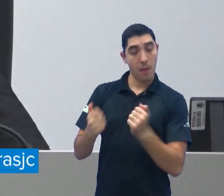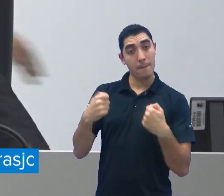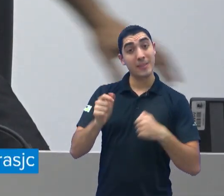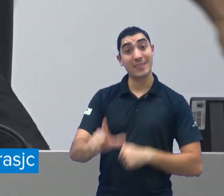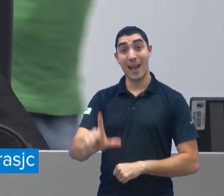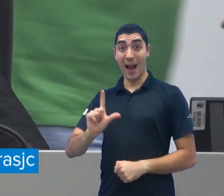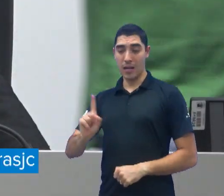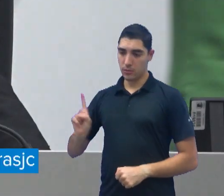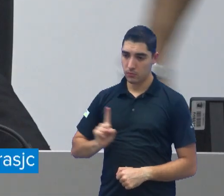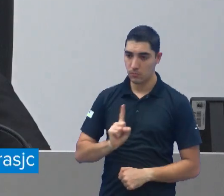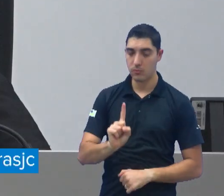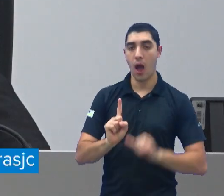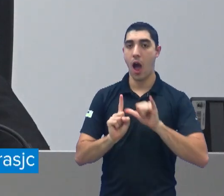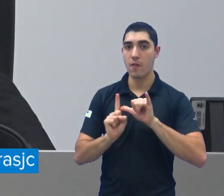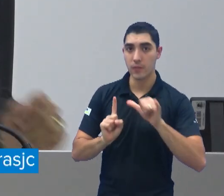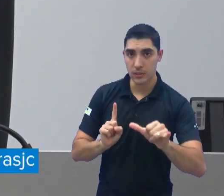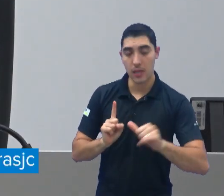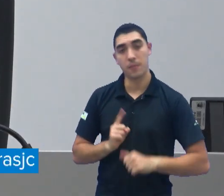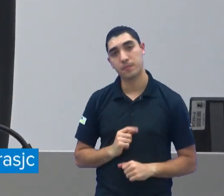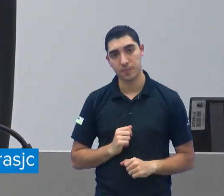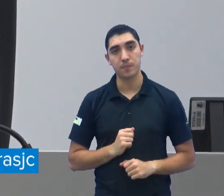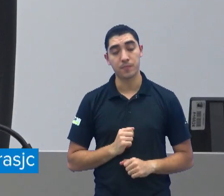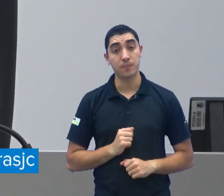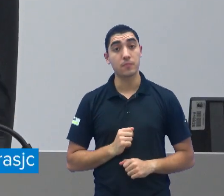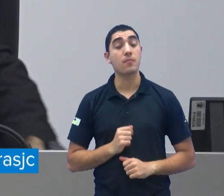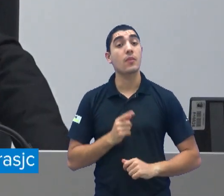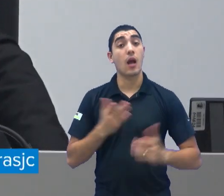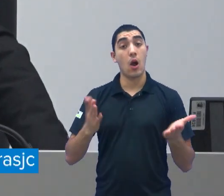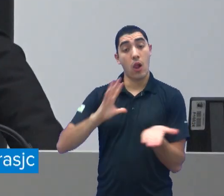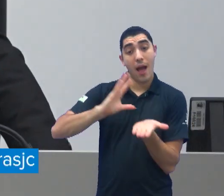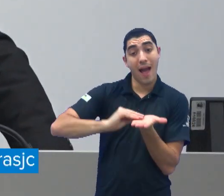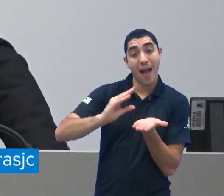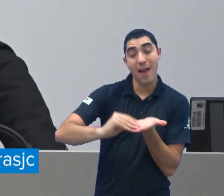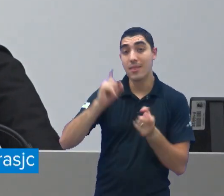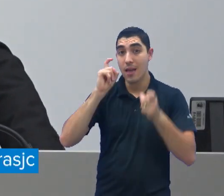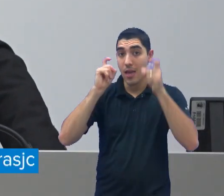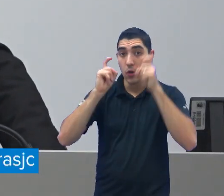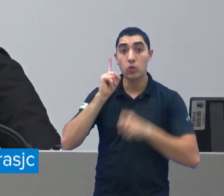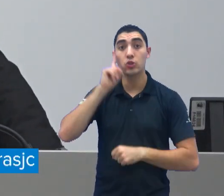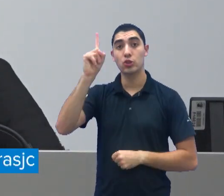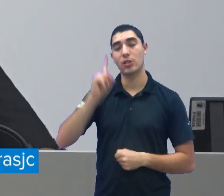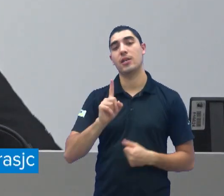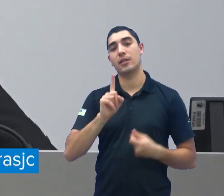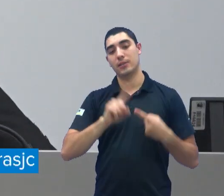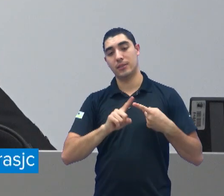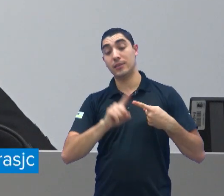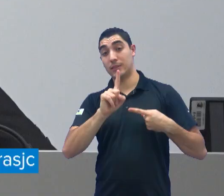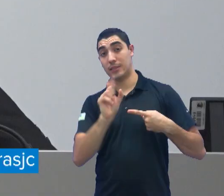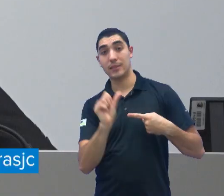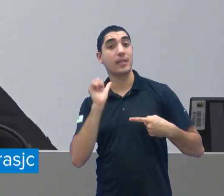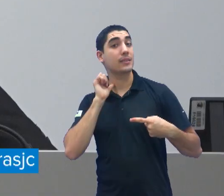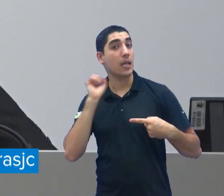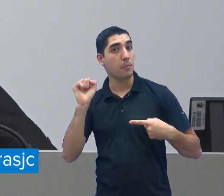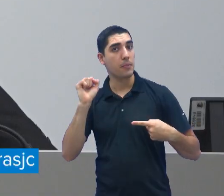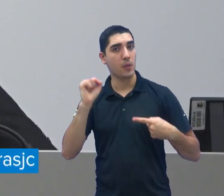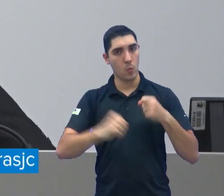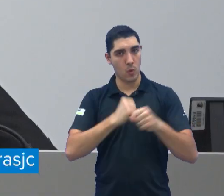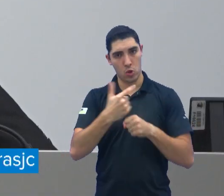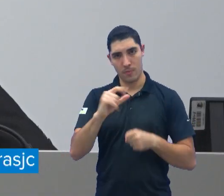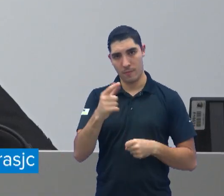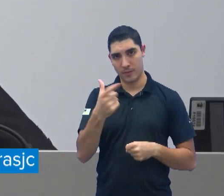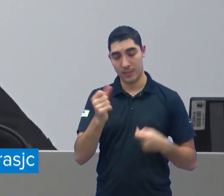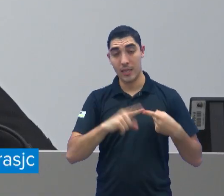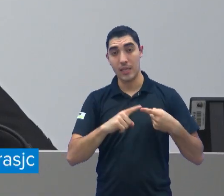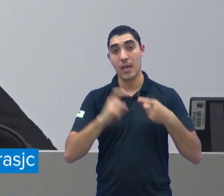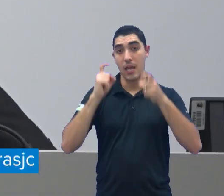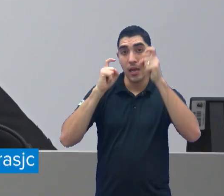de cada votação. Em votação, as atas das sessões realizadas no dia 16 de abril de 2026, a